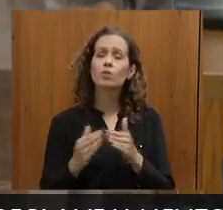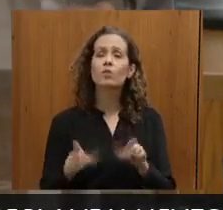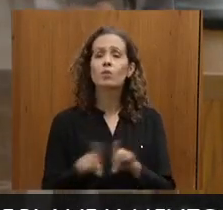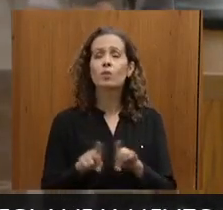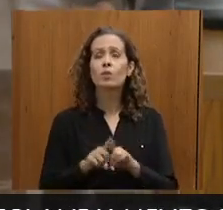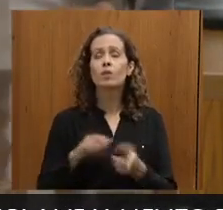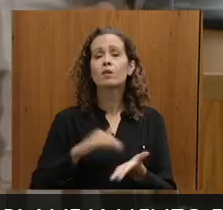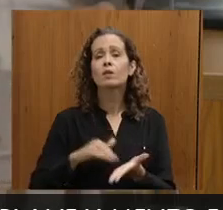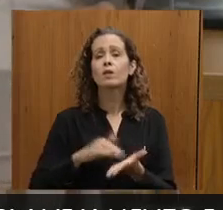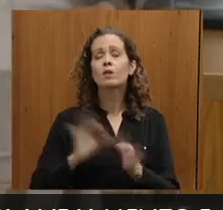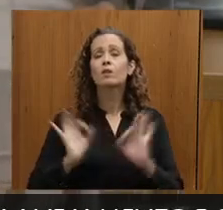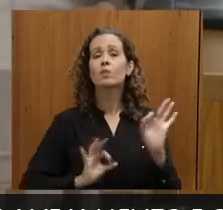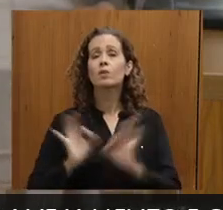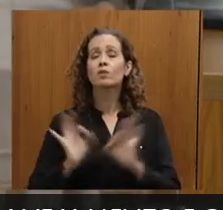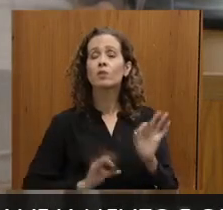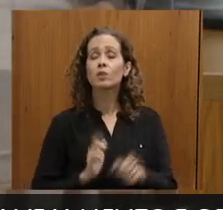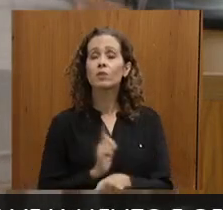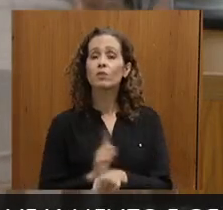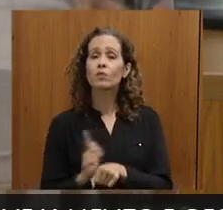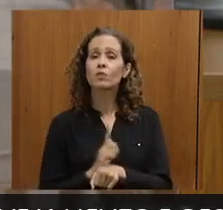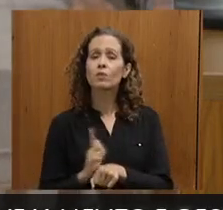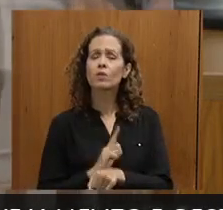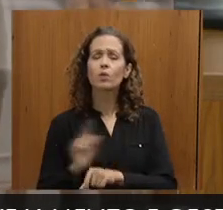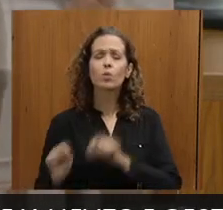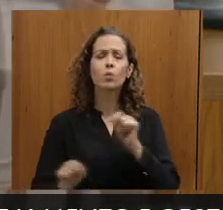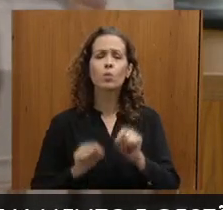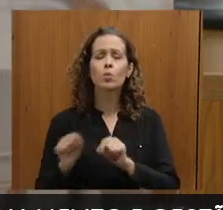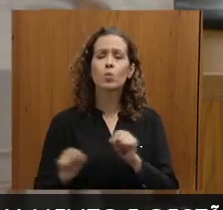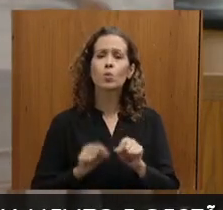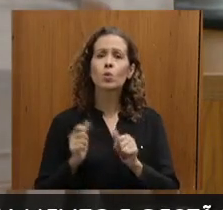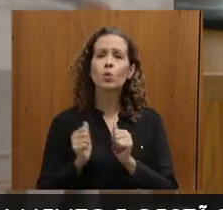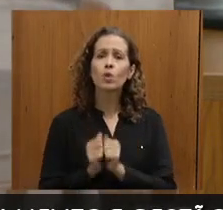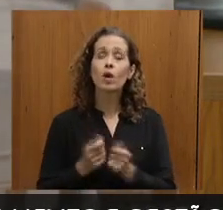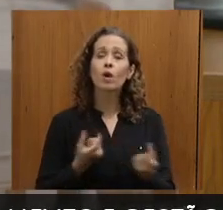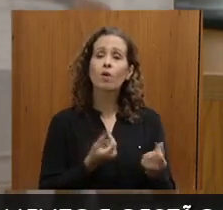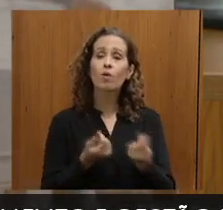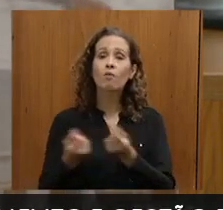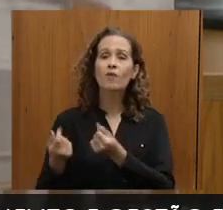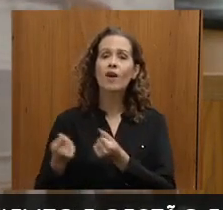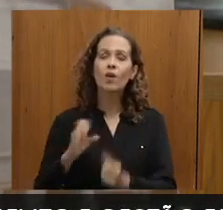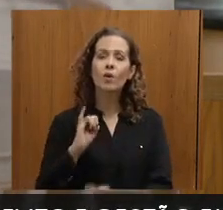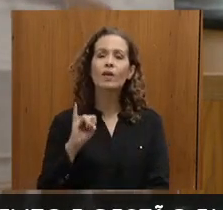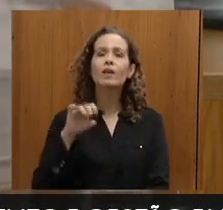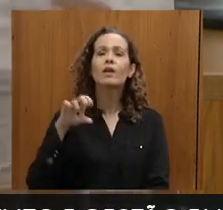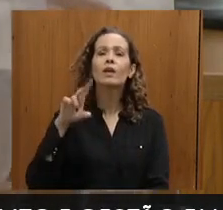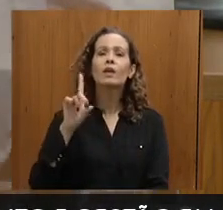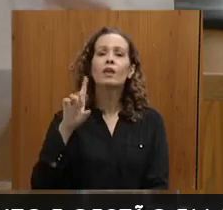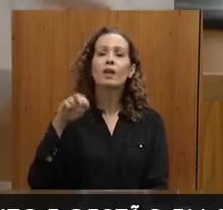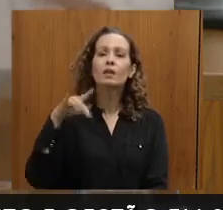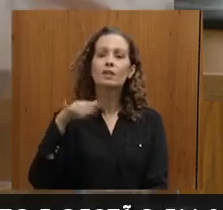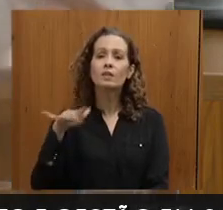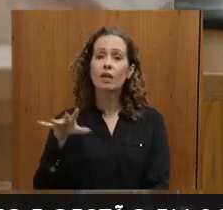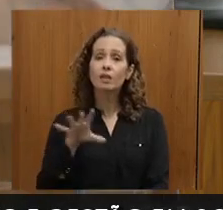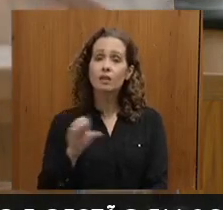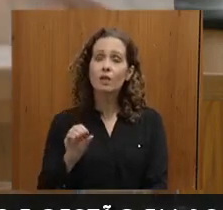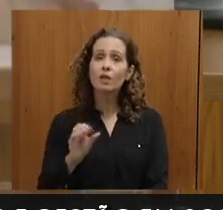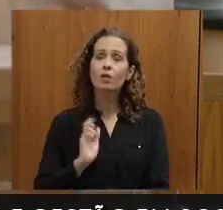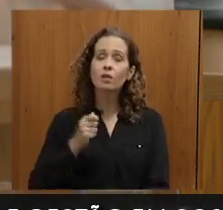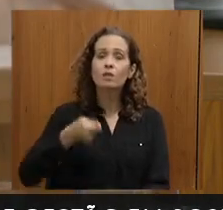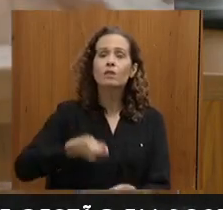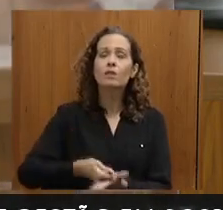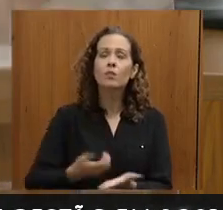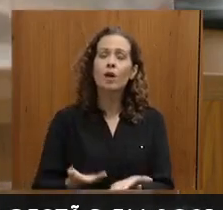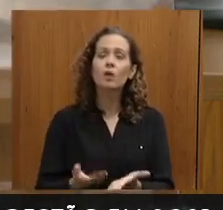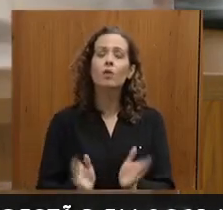à Secretaria de Planejamento e Gestão para que seja ampliado o valor da indenização a ser pagas aos filhos de pessoas segregadas em colônias de